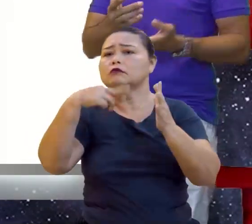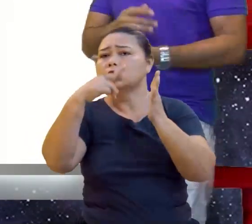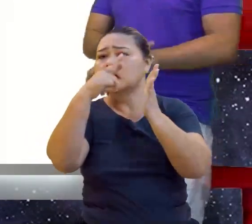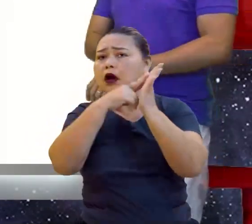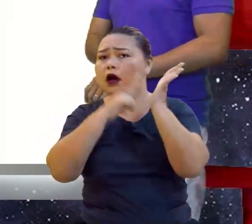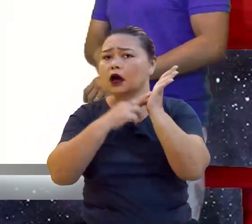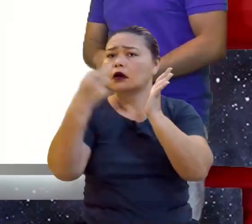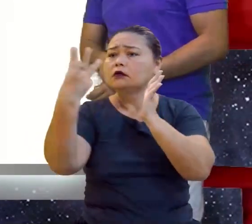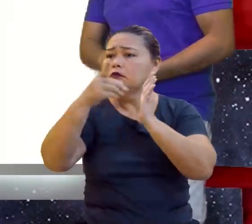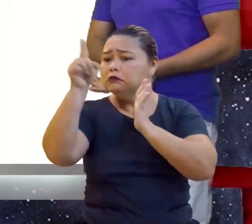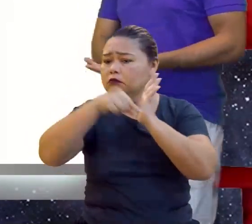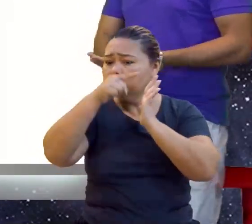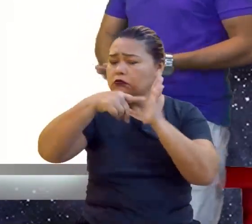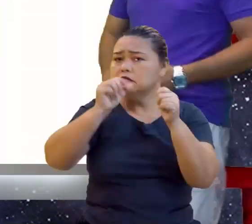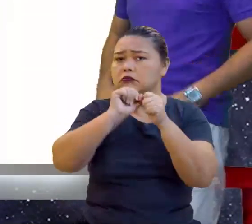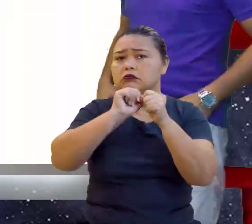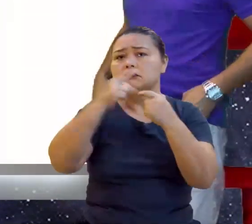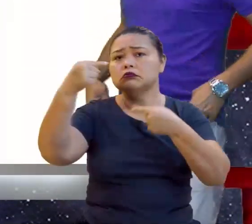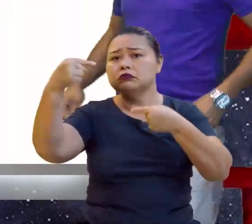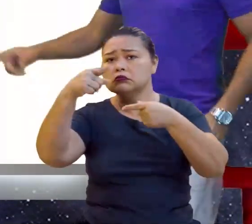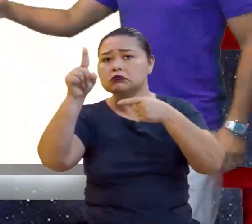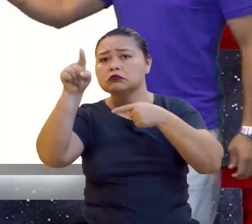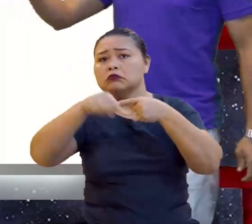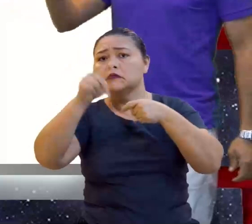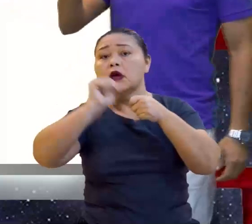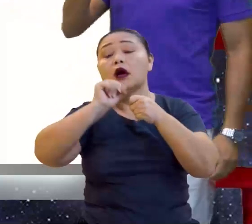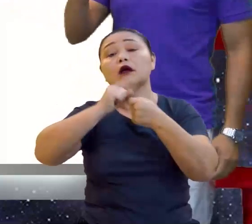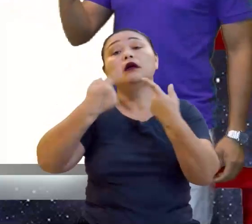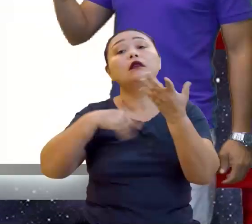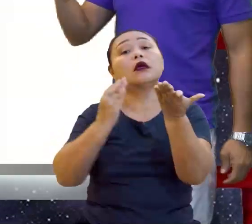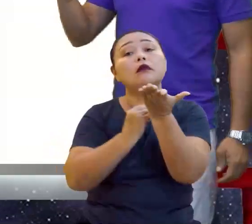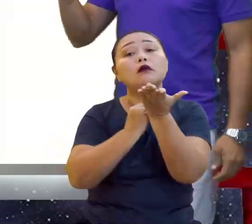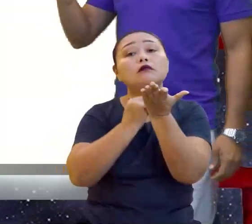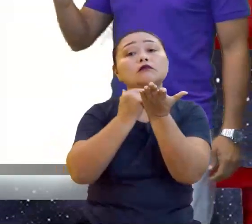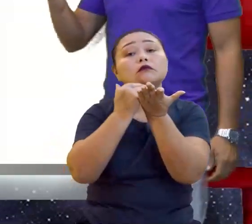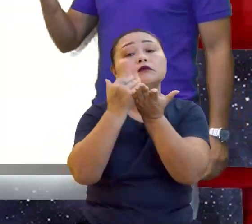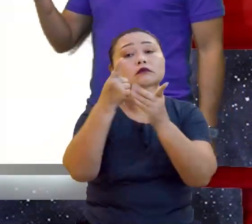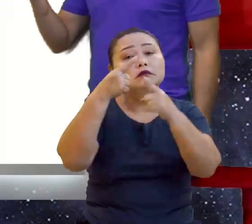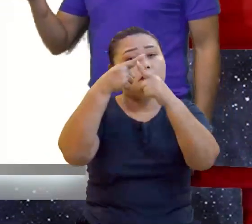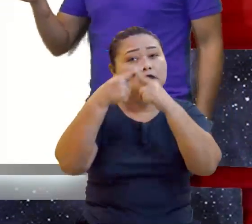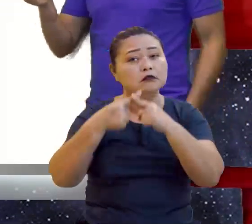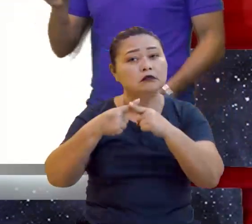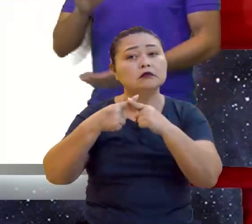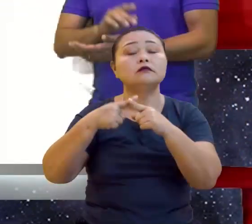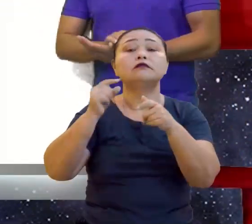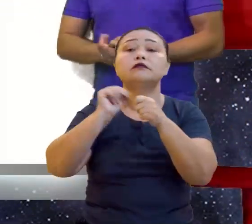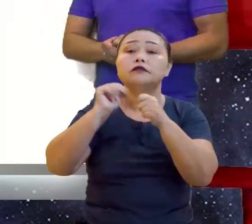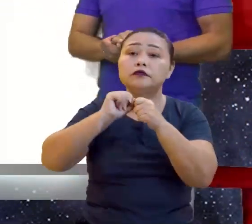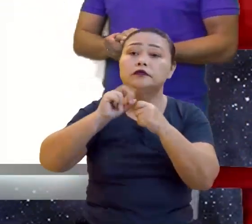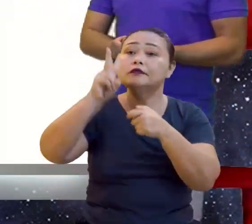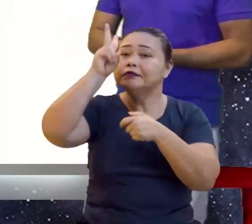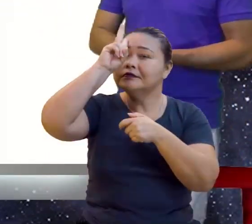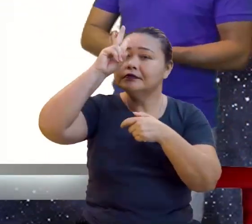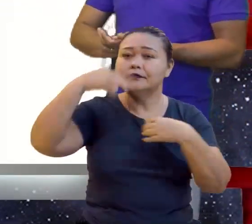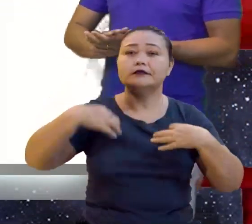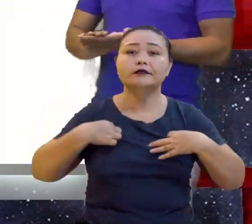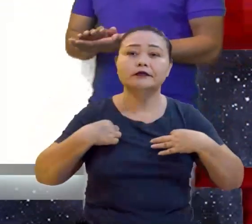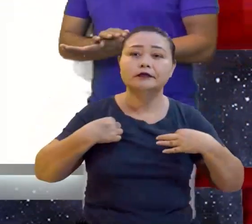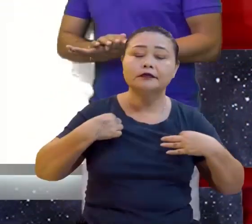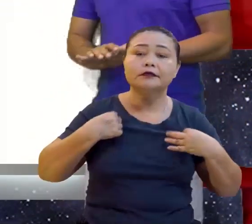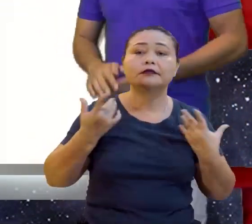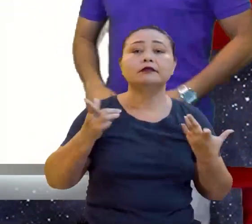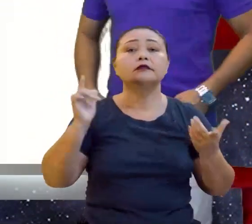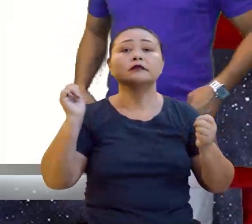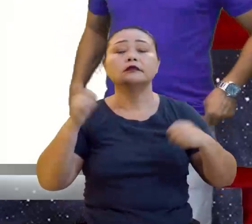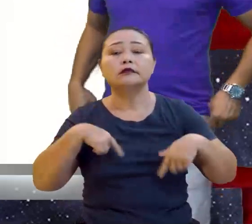aqui com 3%, o princípio multiplicativo. O princípio multiplicativo... Do vestido, lembra da roupinha? Isso, foi lá com quantas maneiras eu